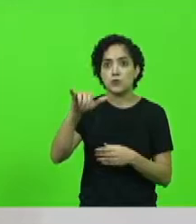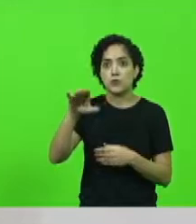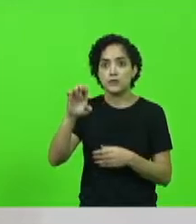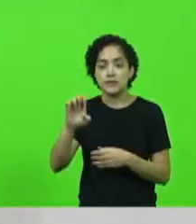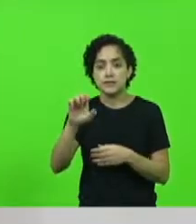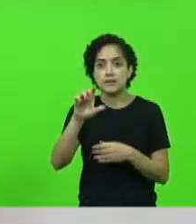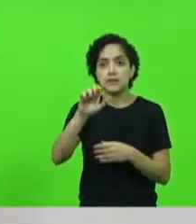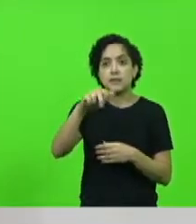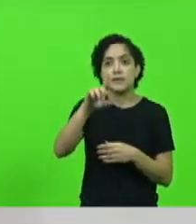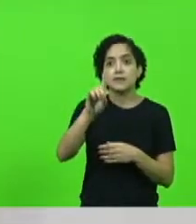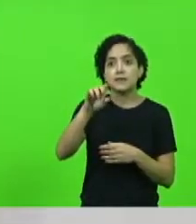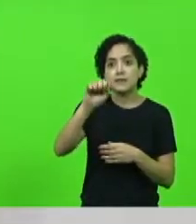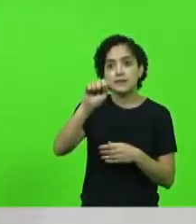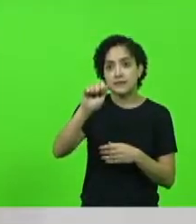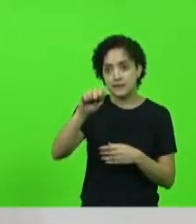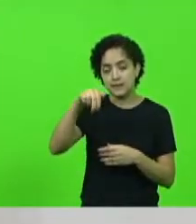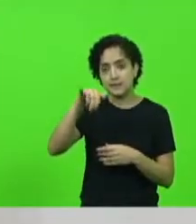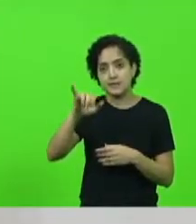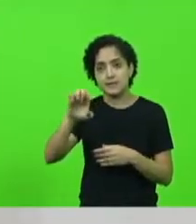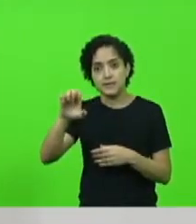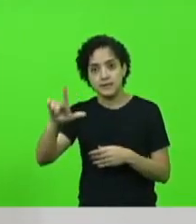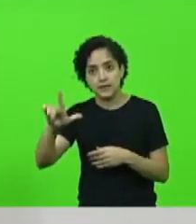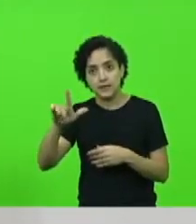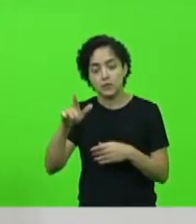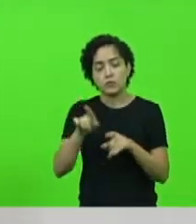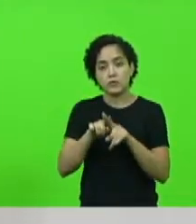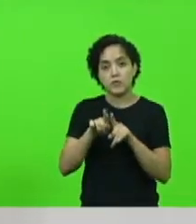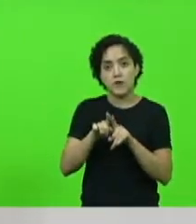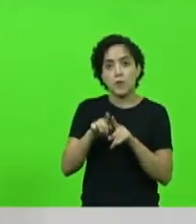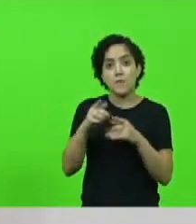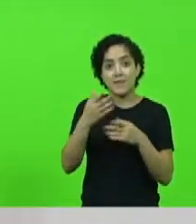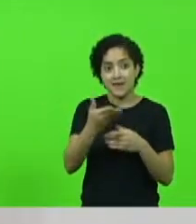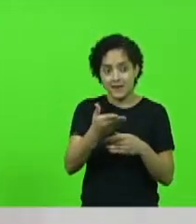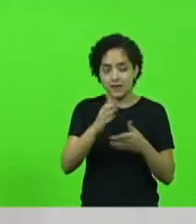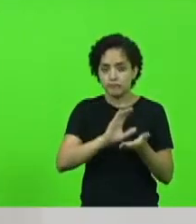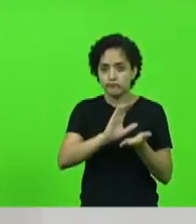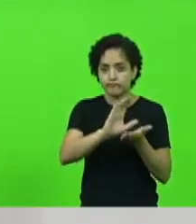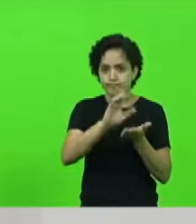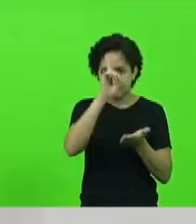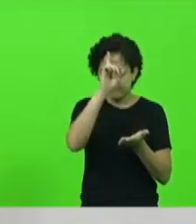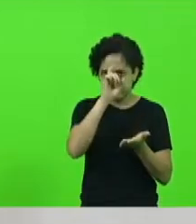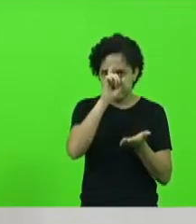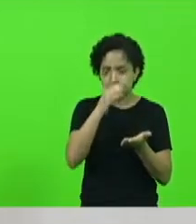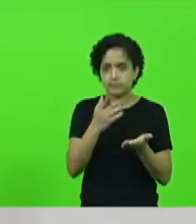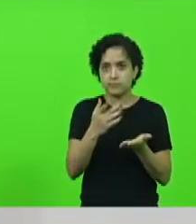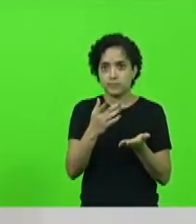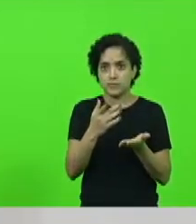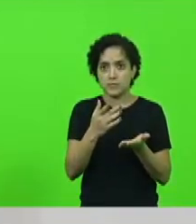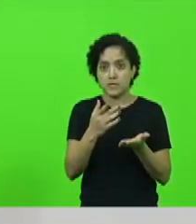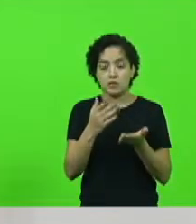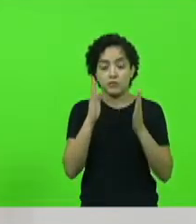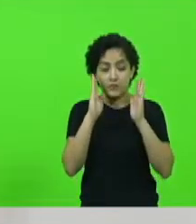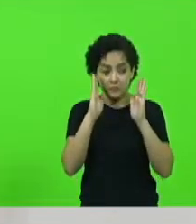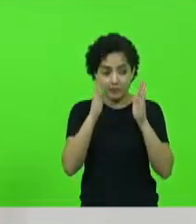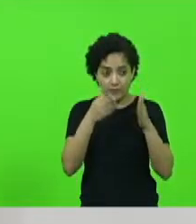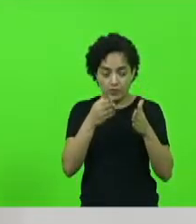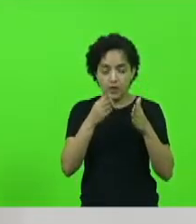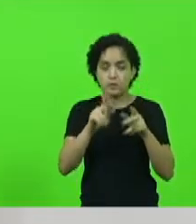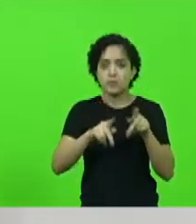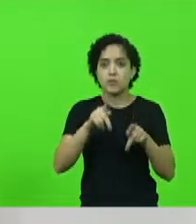Daniel Freitas, mais somadas às minhas, para esse hospital, povo de Joinville. Estou falando diretamente com vocês hoje. Foram